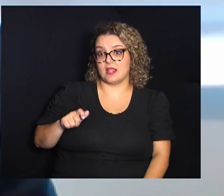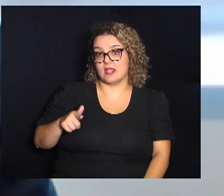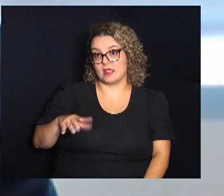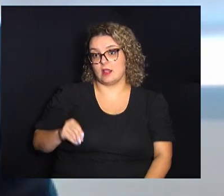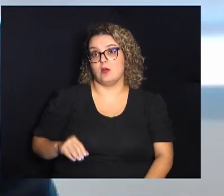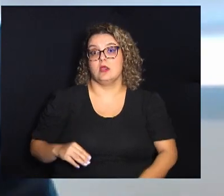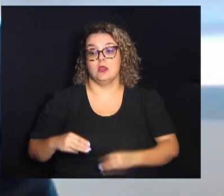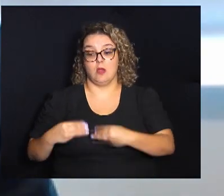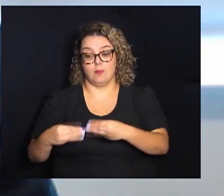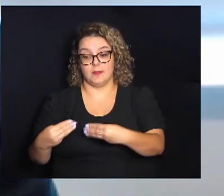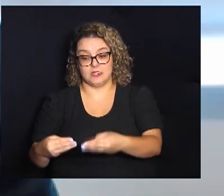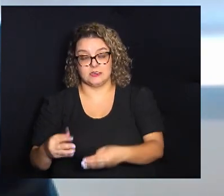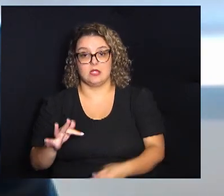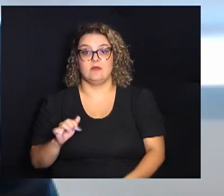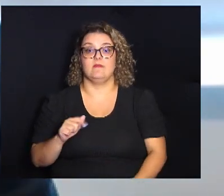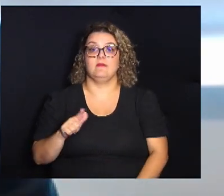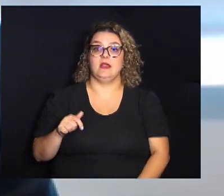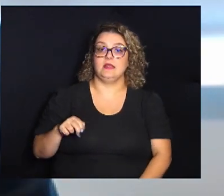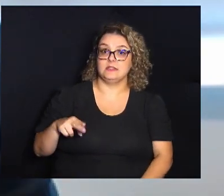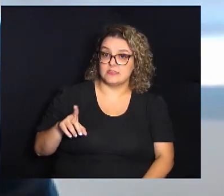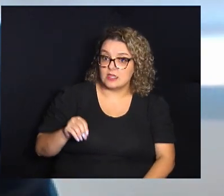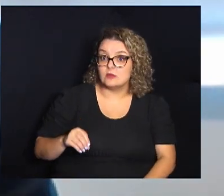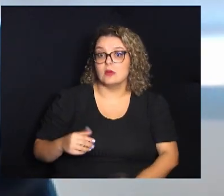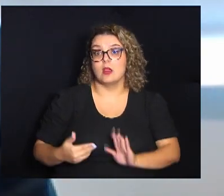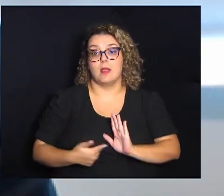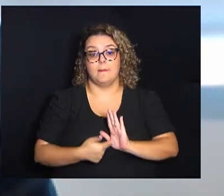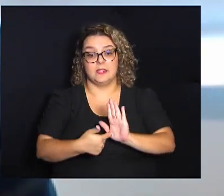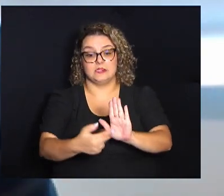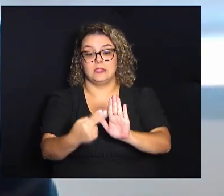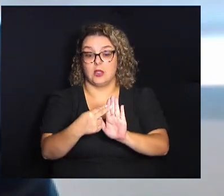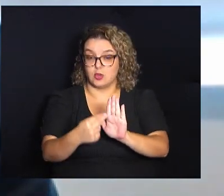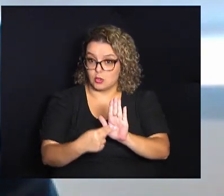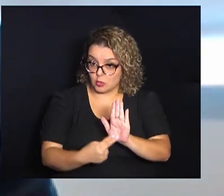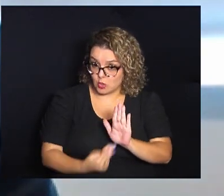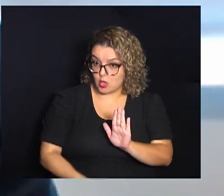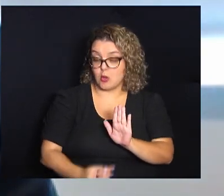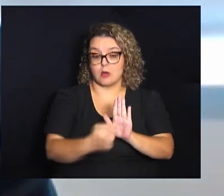Fazenda apresentar as normas, os regulamentos, conceder as